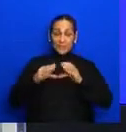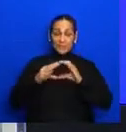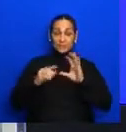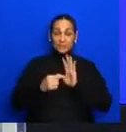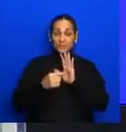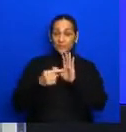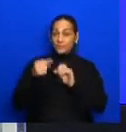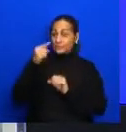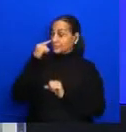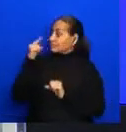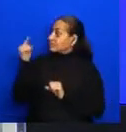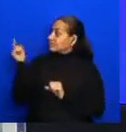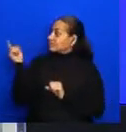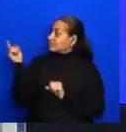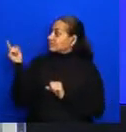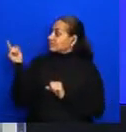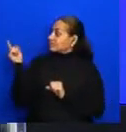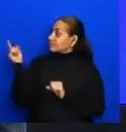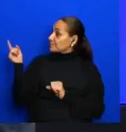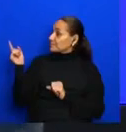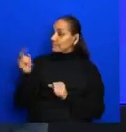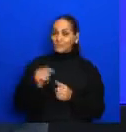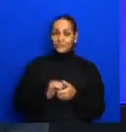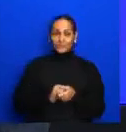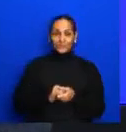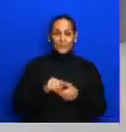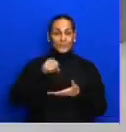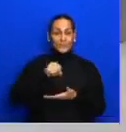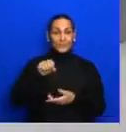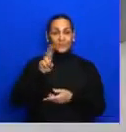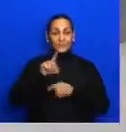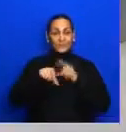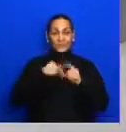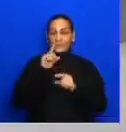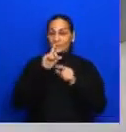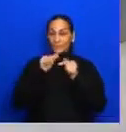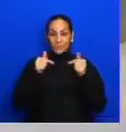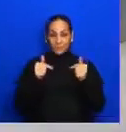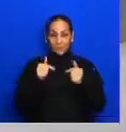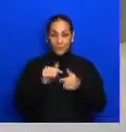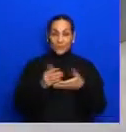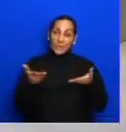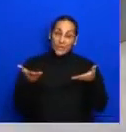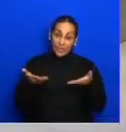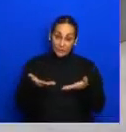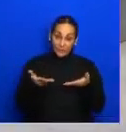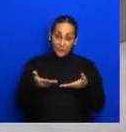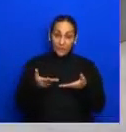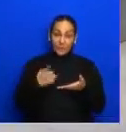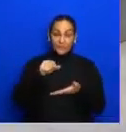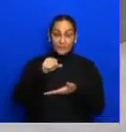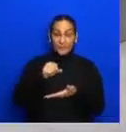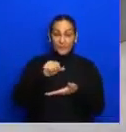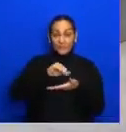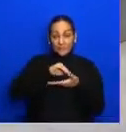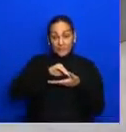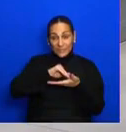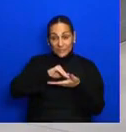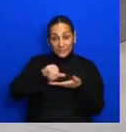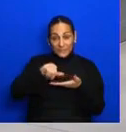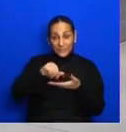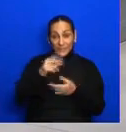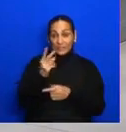mostram a integridade do conjunto de bolas da maleta utilizada para o sorteio do Dia de Sorte. Agora, desta maleta serão